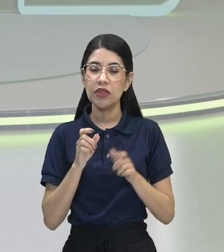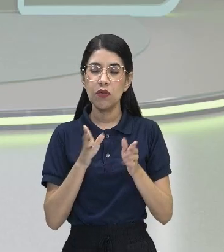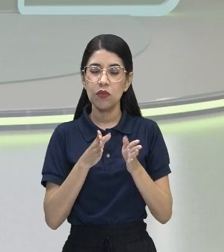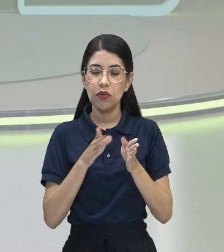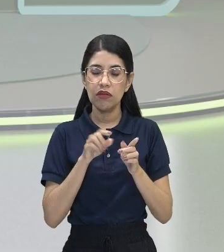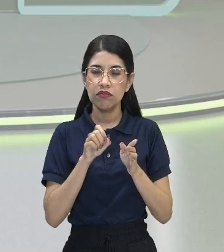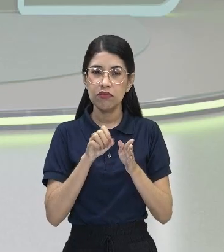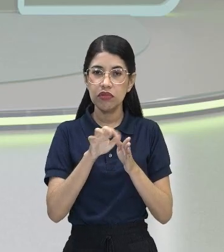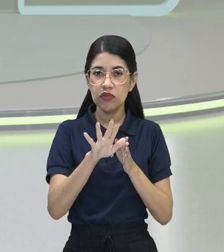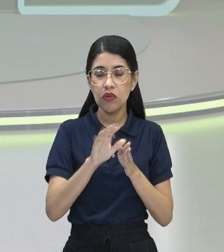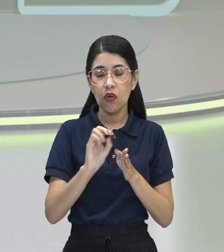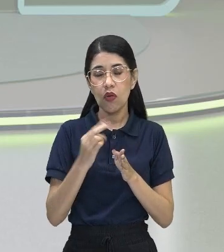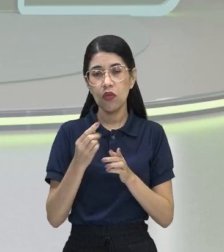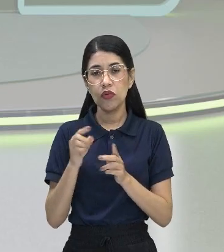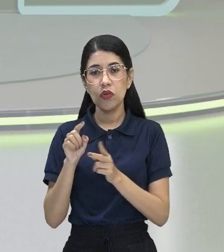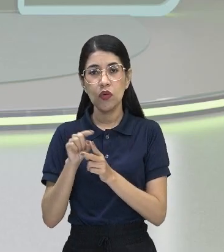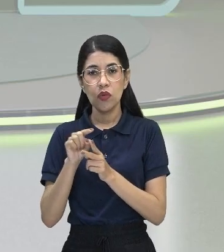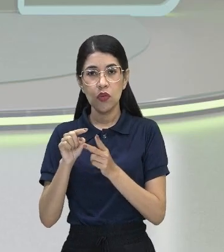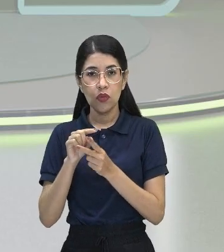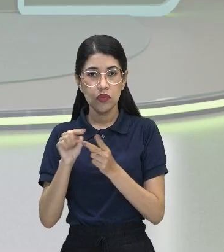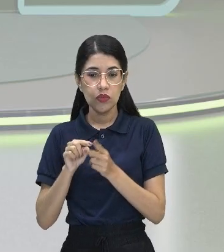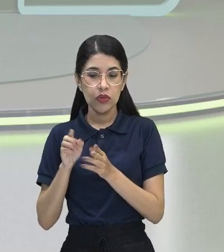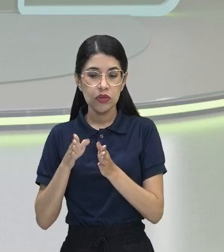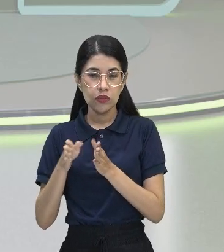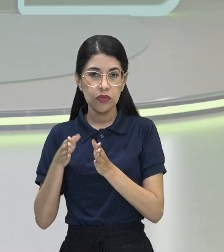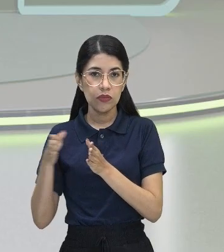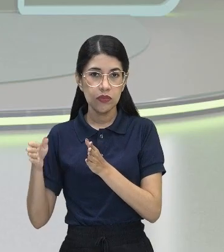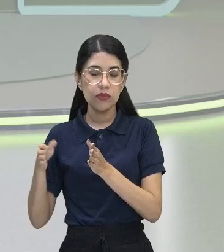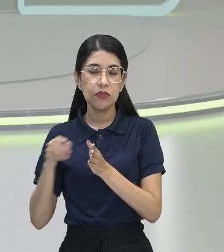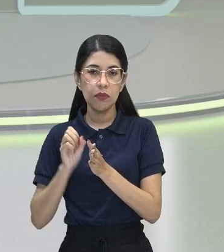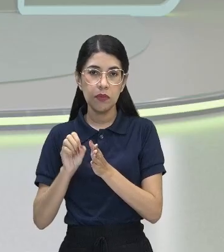fenda dupla, como foi o experimento lá de Thomas Young.